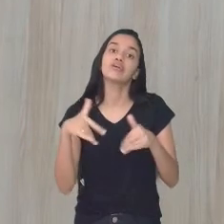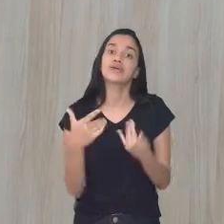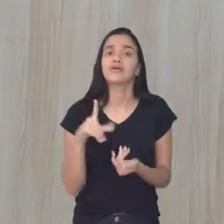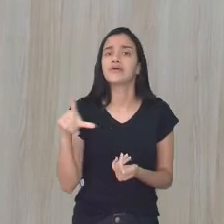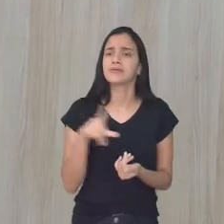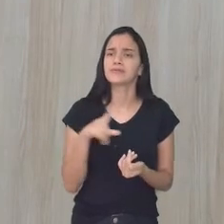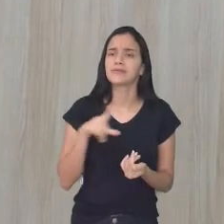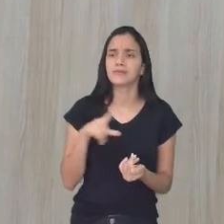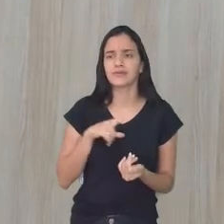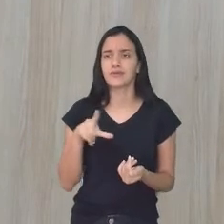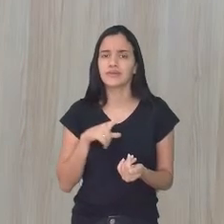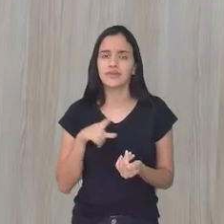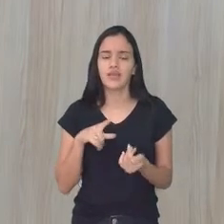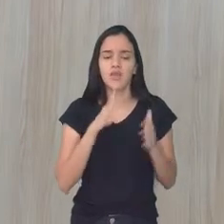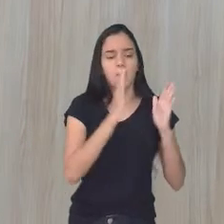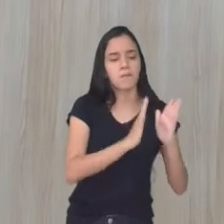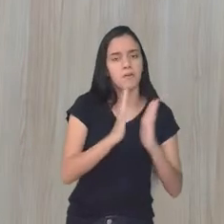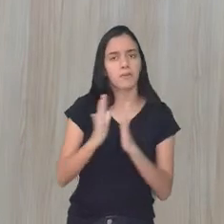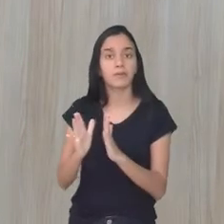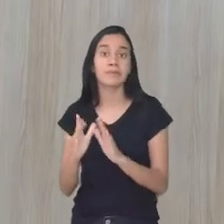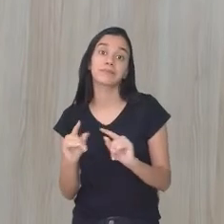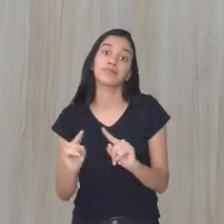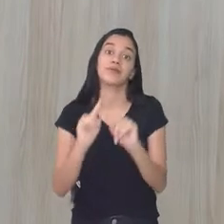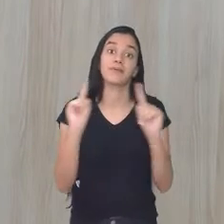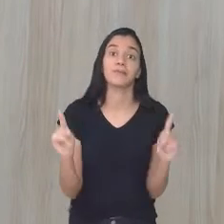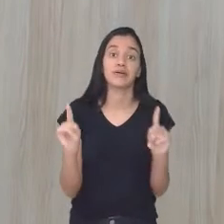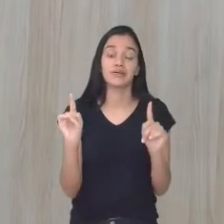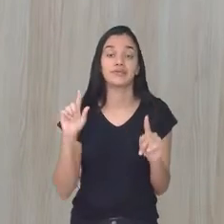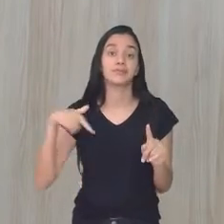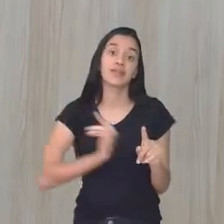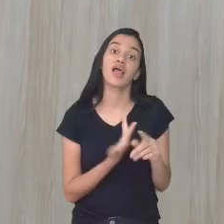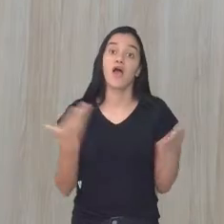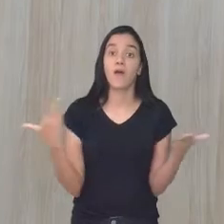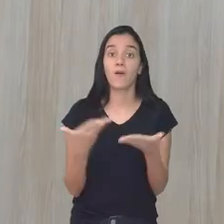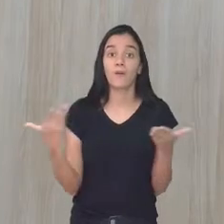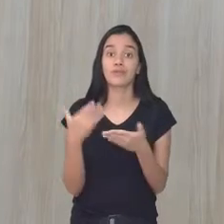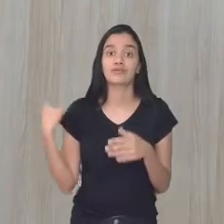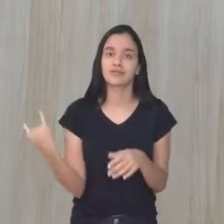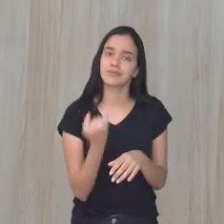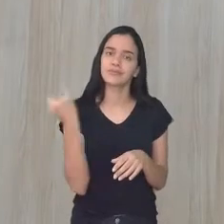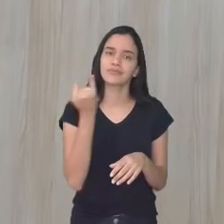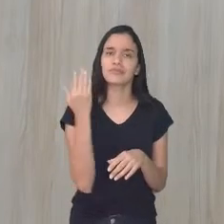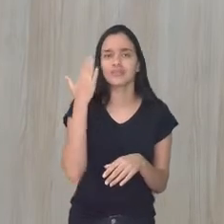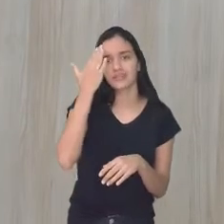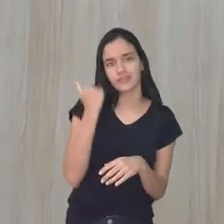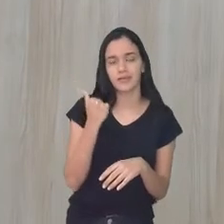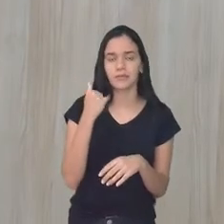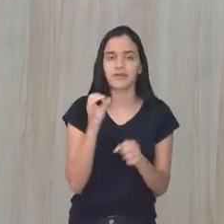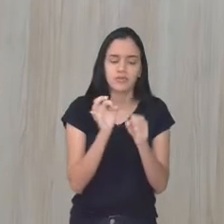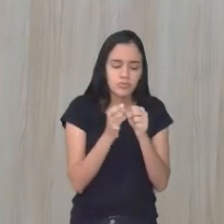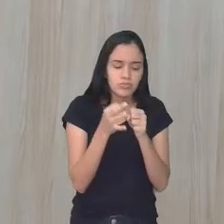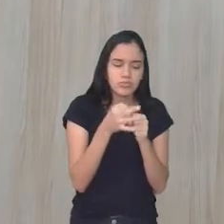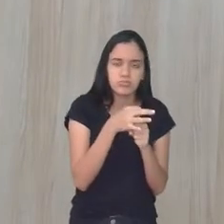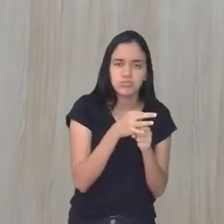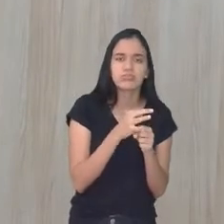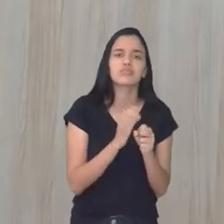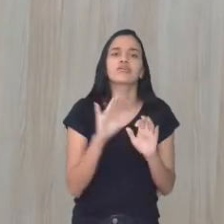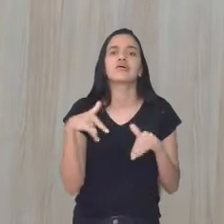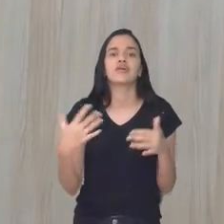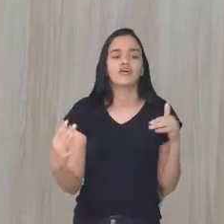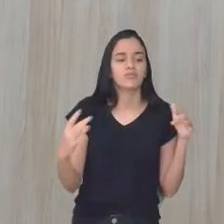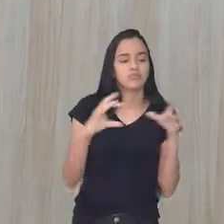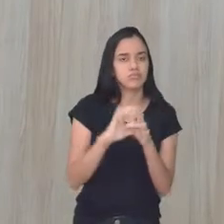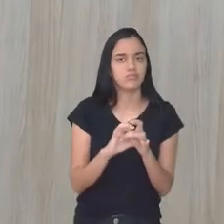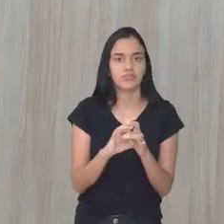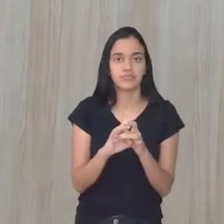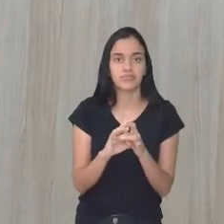aí essa divisão. Porém, para a gente hoje é importante a gente saber que essas células, elas se reúnem e